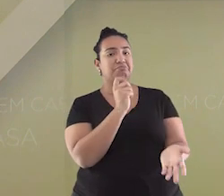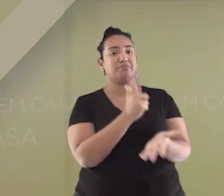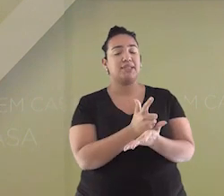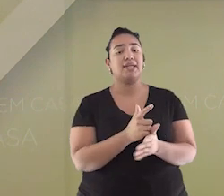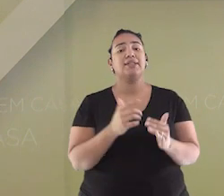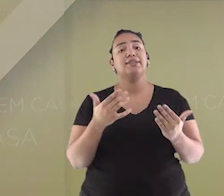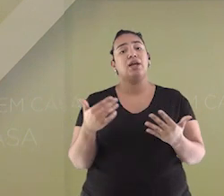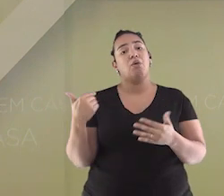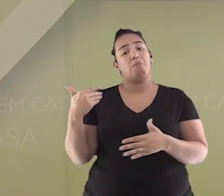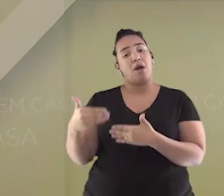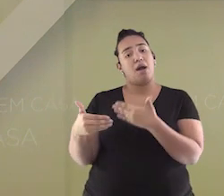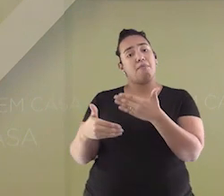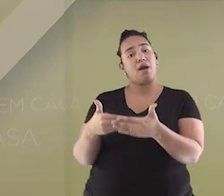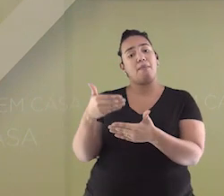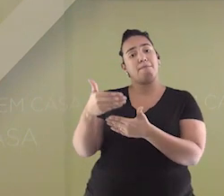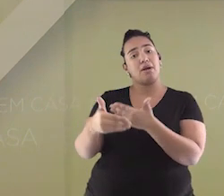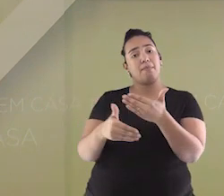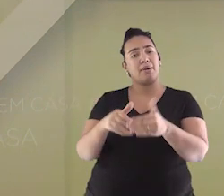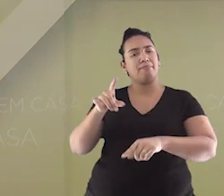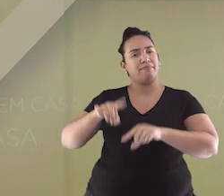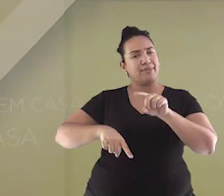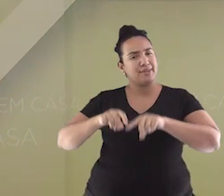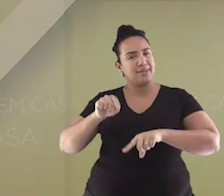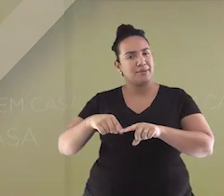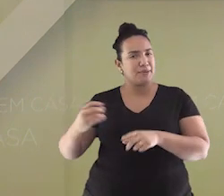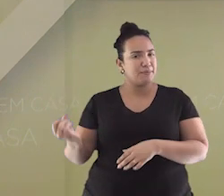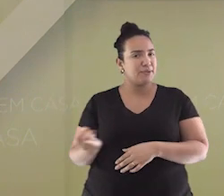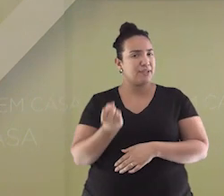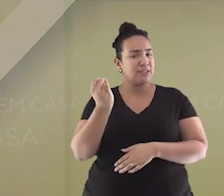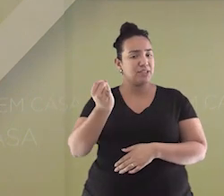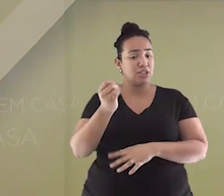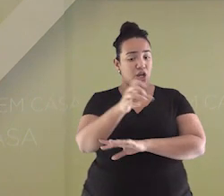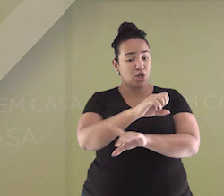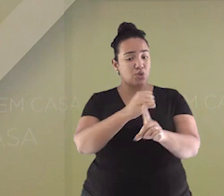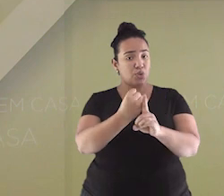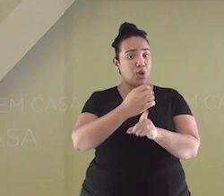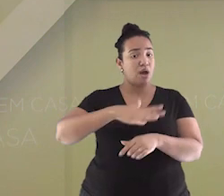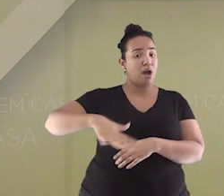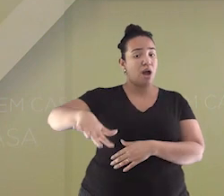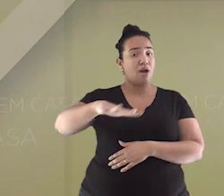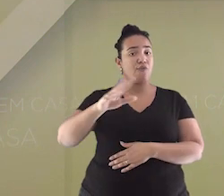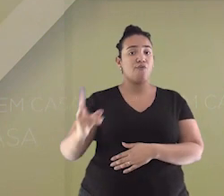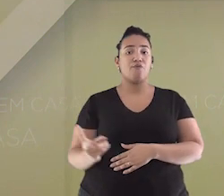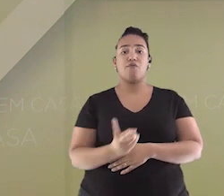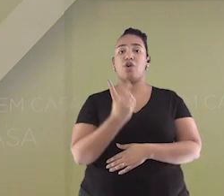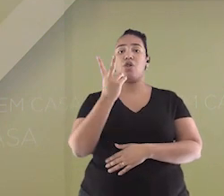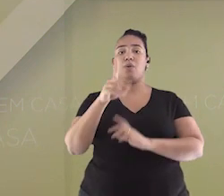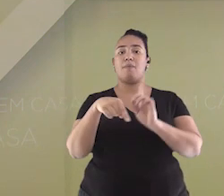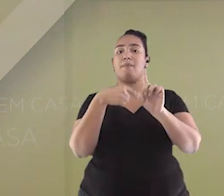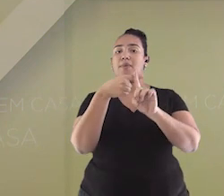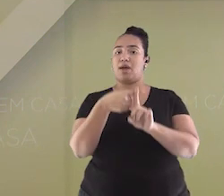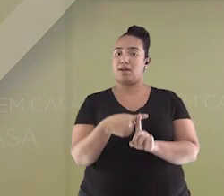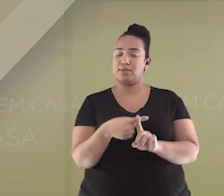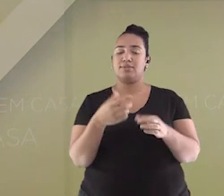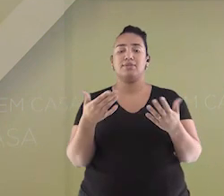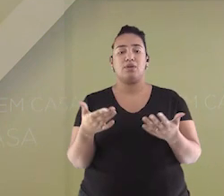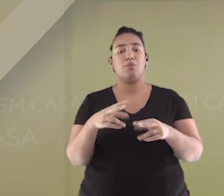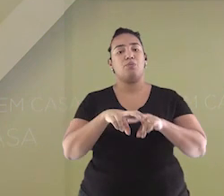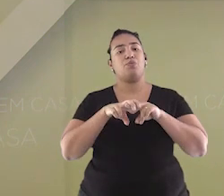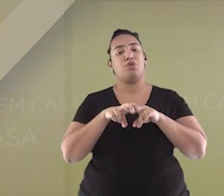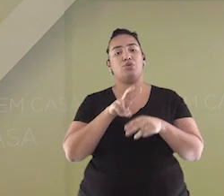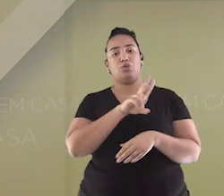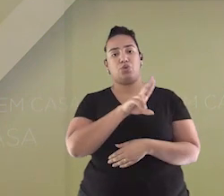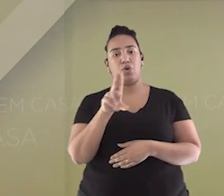determinadas mercadorias, por terem importância à sociedade, passaram a ser mais valorizadas. E com isso, ficaram conhecidos